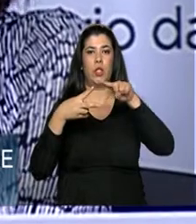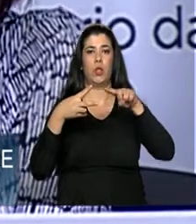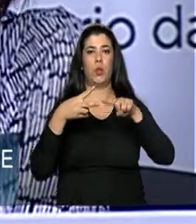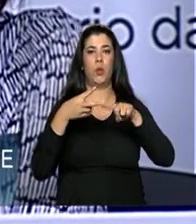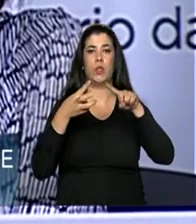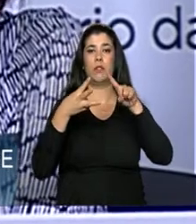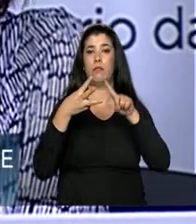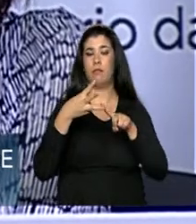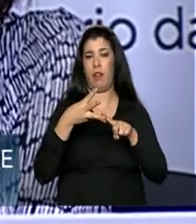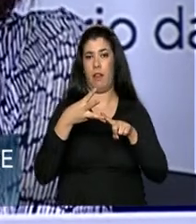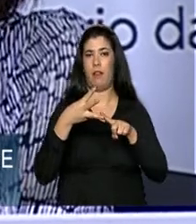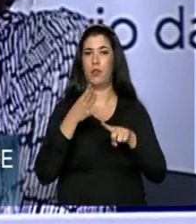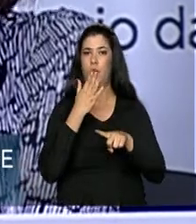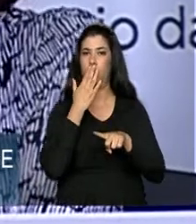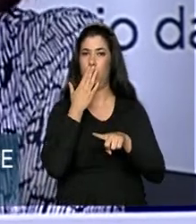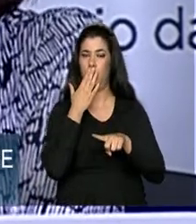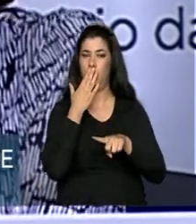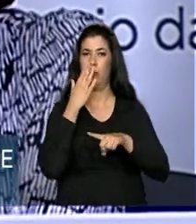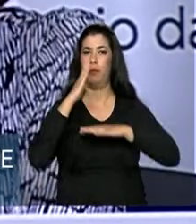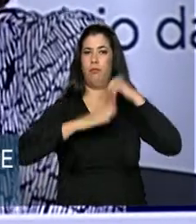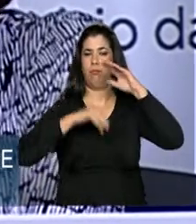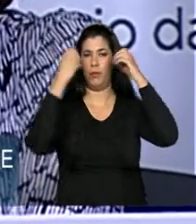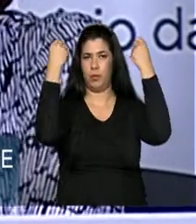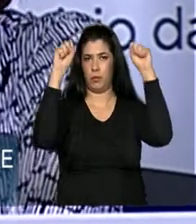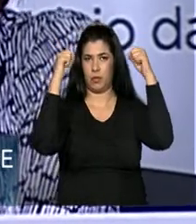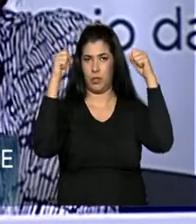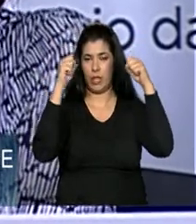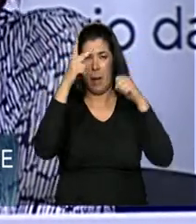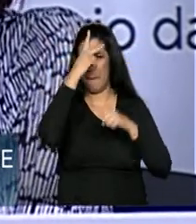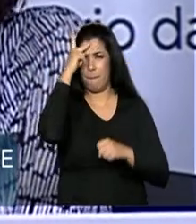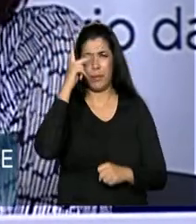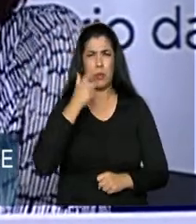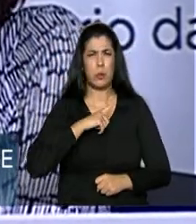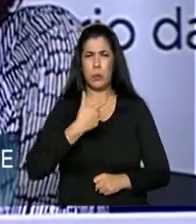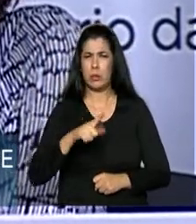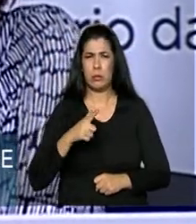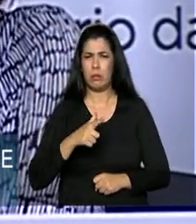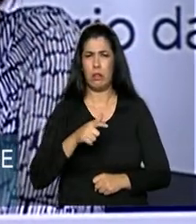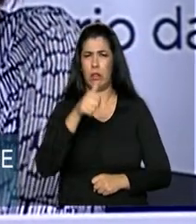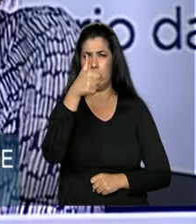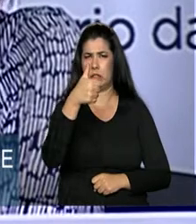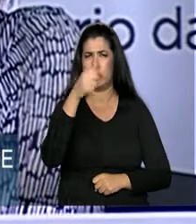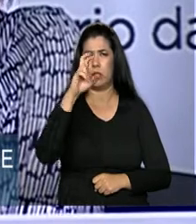OMS. Então, quem não atinge os 150 minutos,